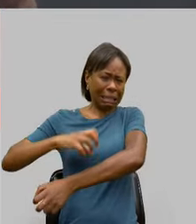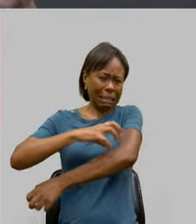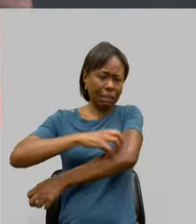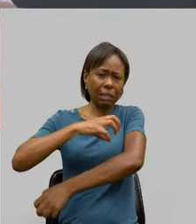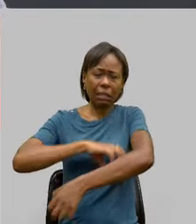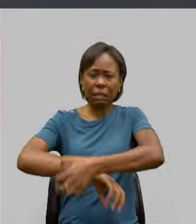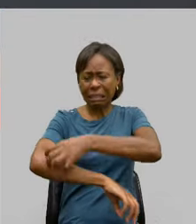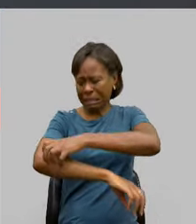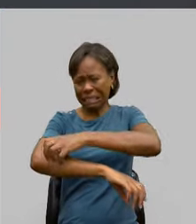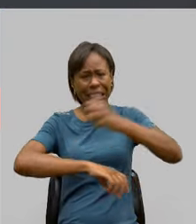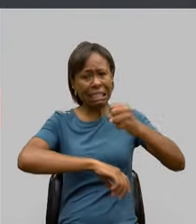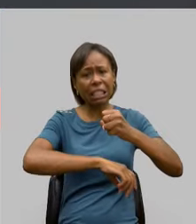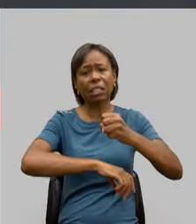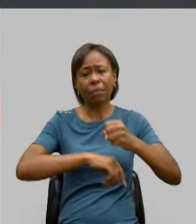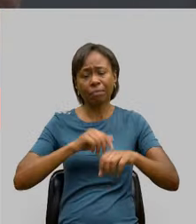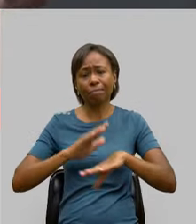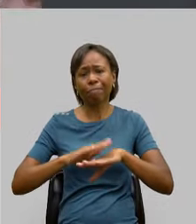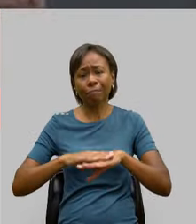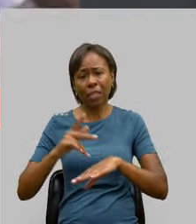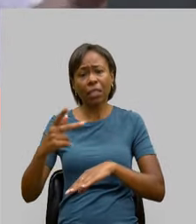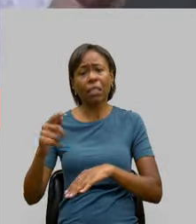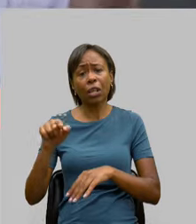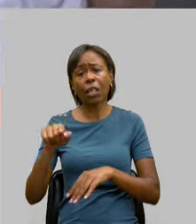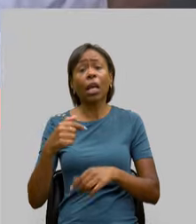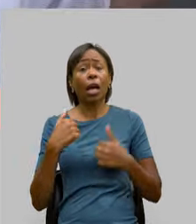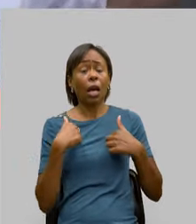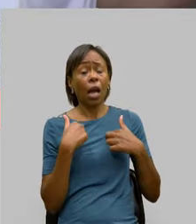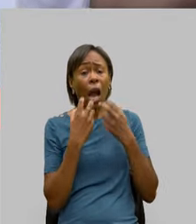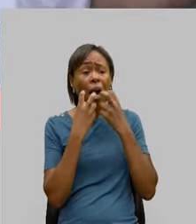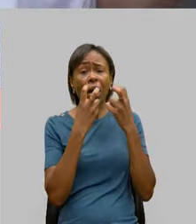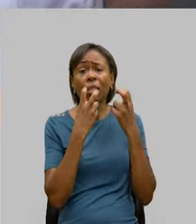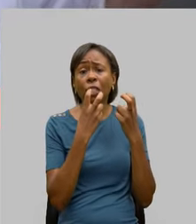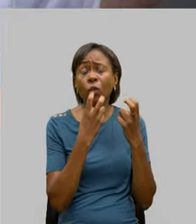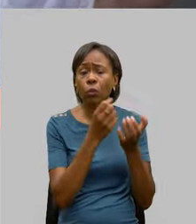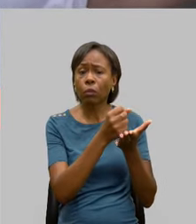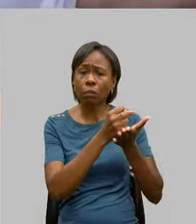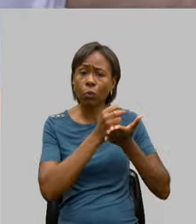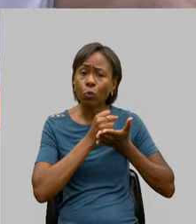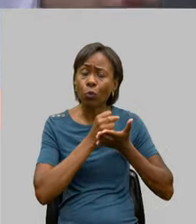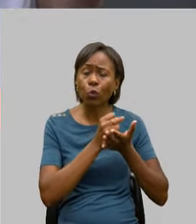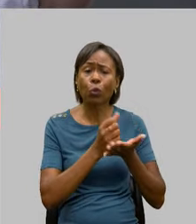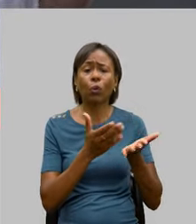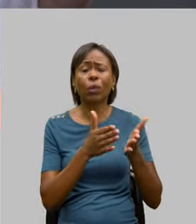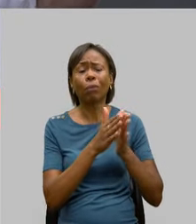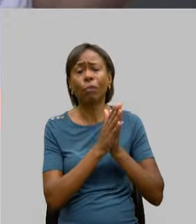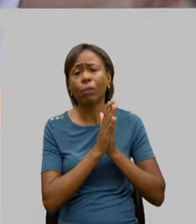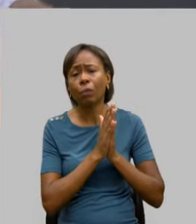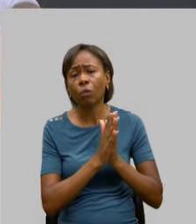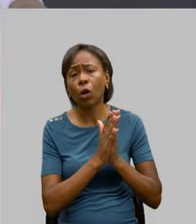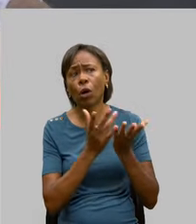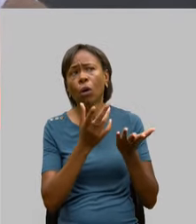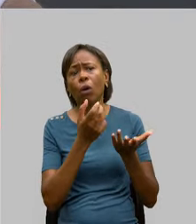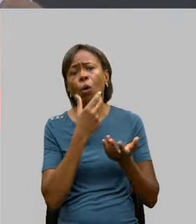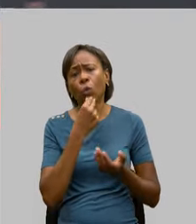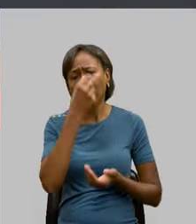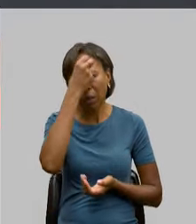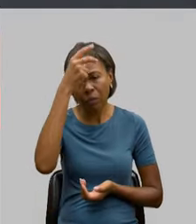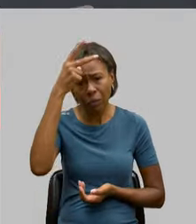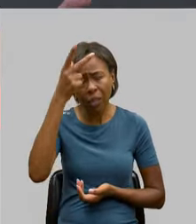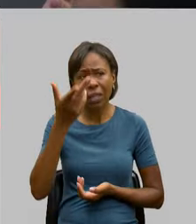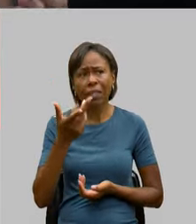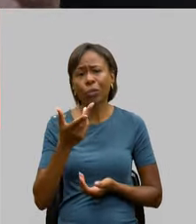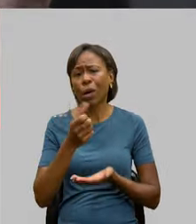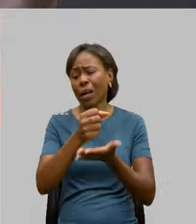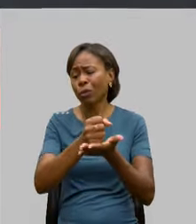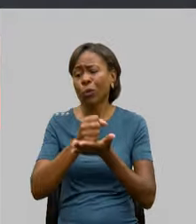as próprias mãos e e eu comecei a pedir socorro ajuda pedi pedir ajuda pro pro prefeito pedi ajuda em todo